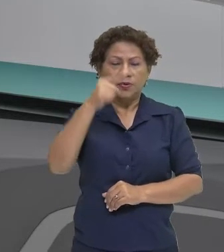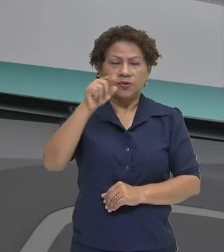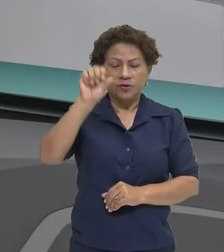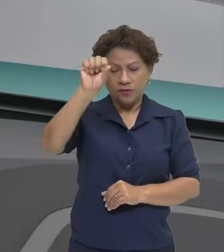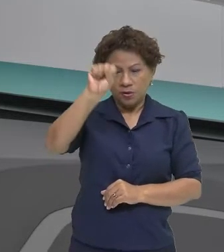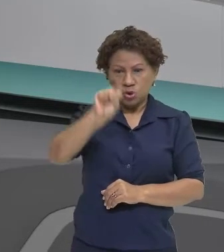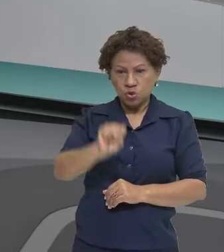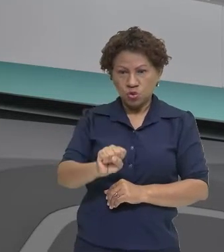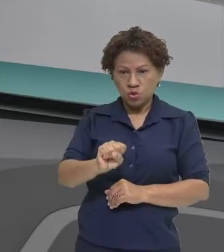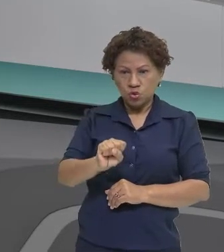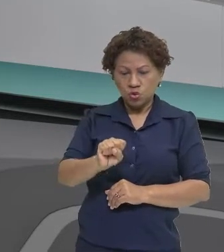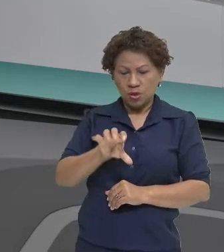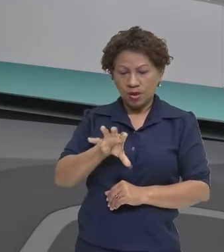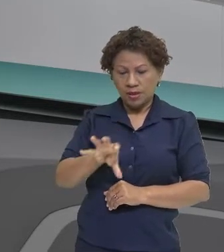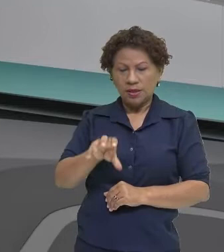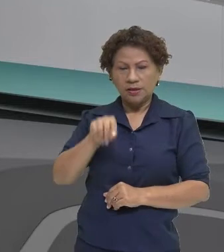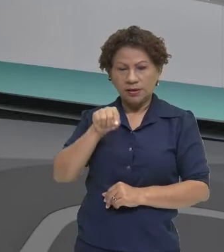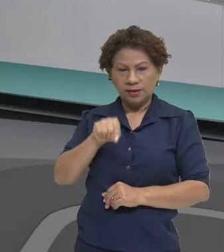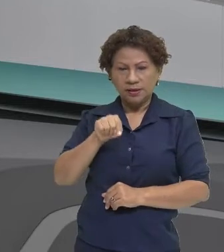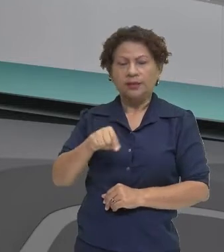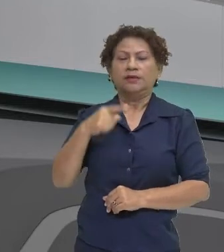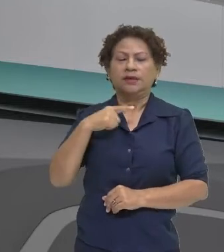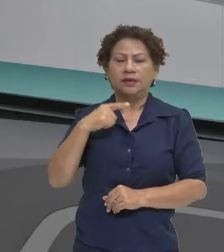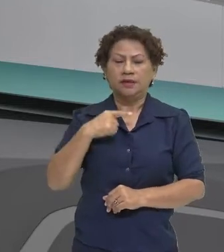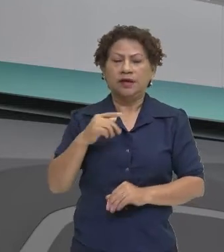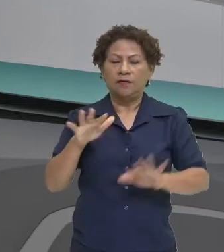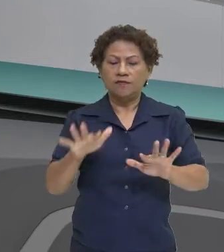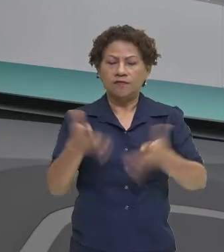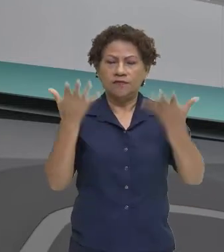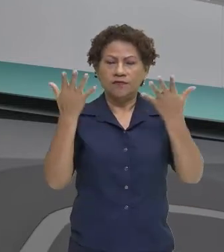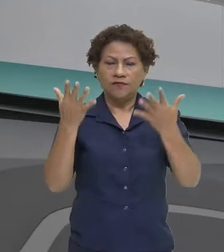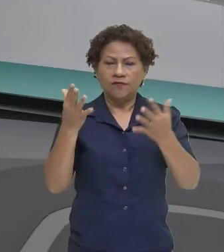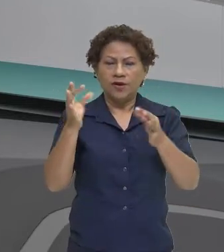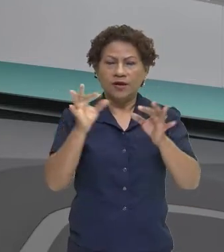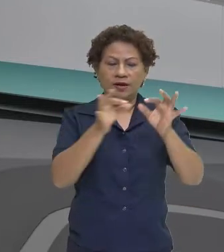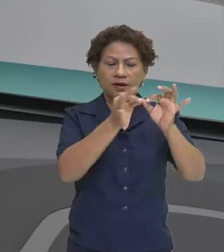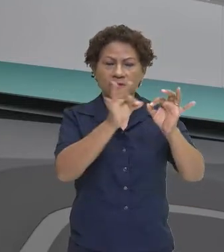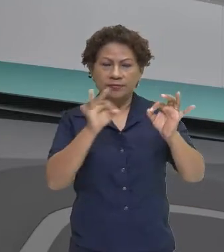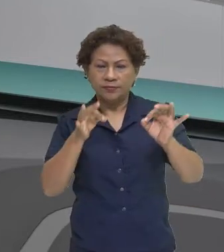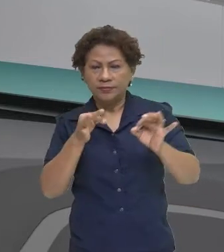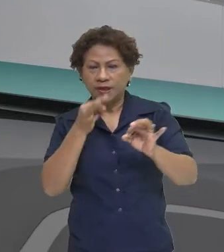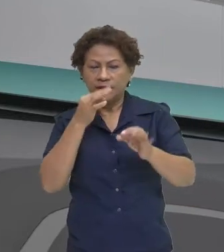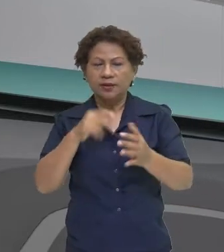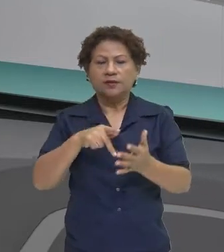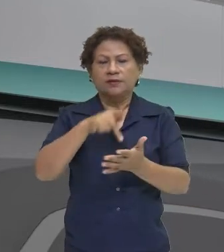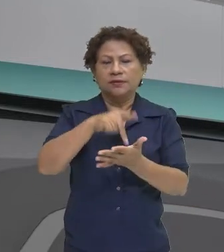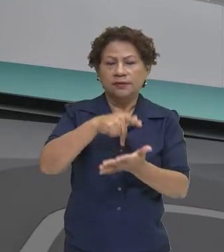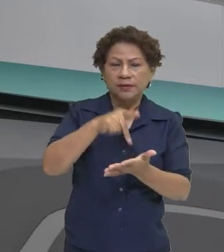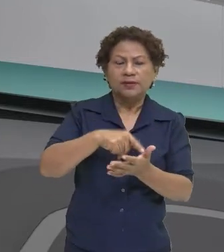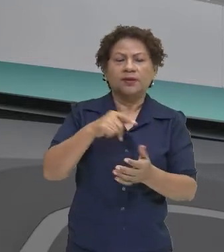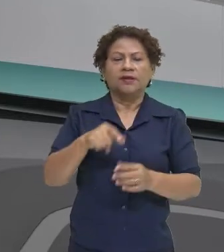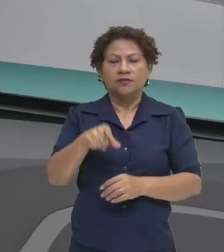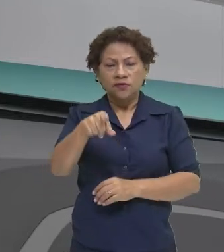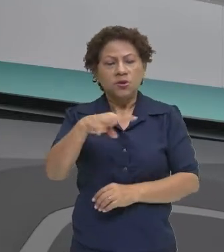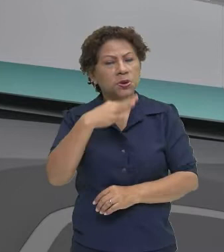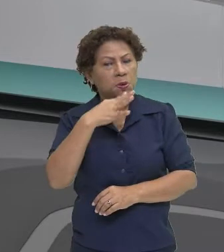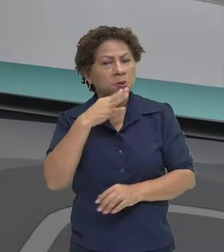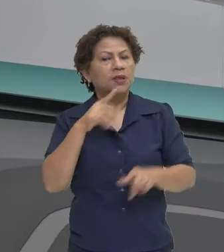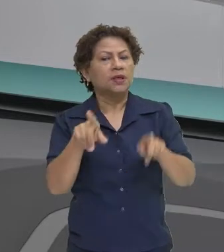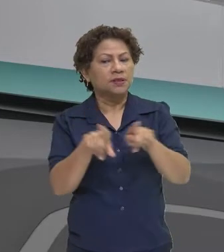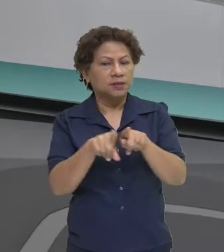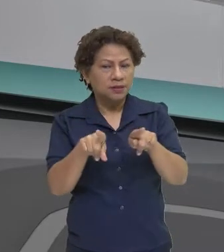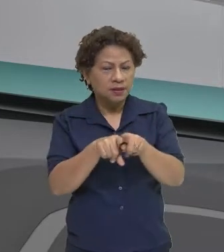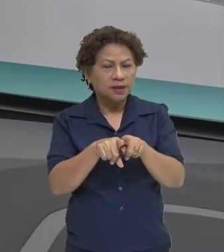A região Sul, que tem a festa da uva, tem a lenda do Saci Pererê, que muitos conhecem